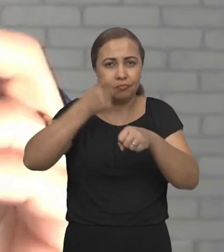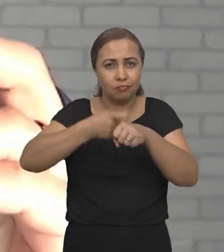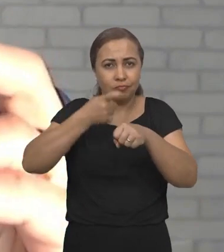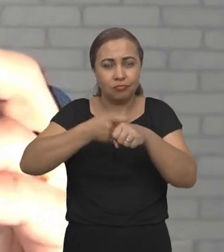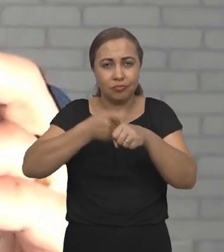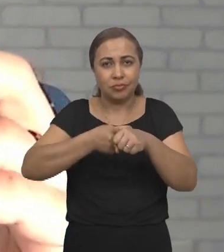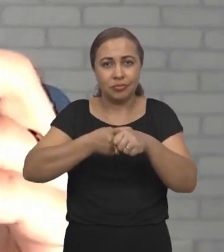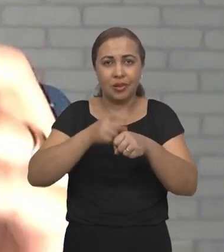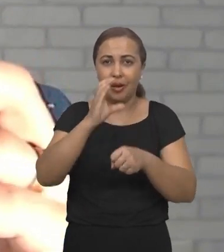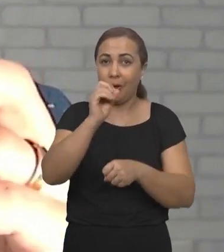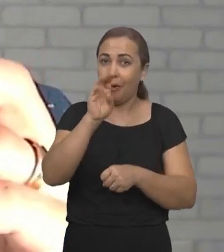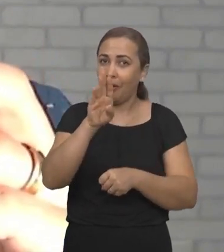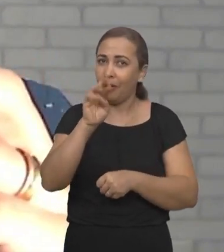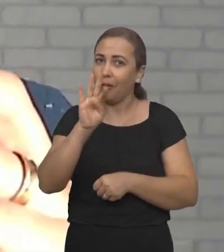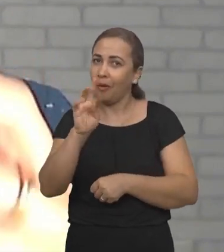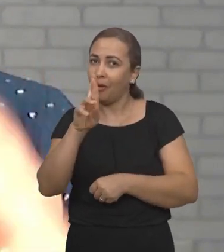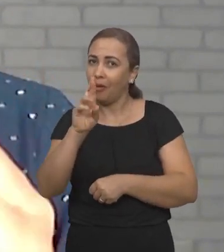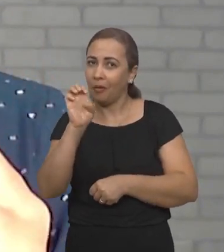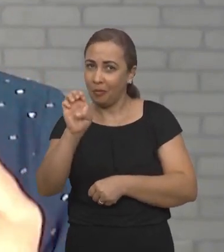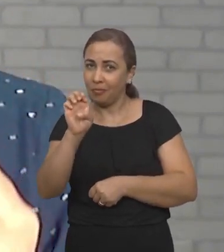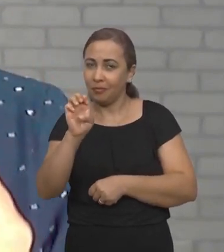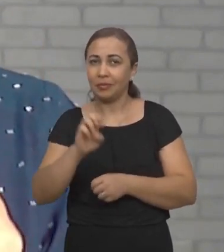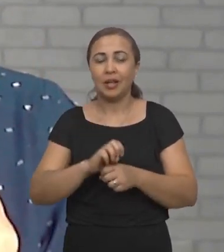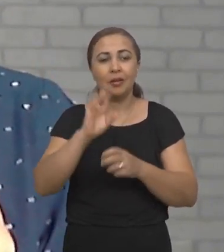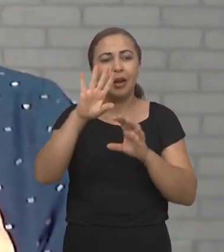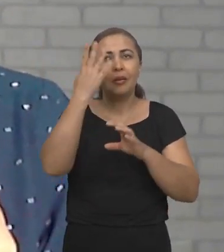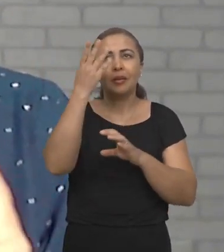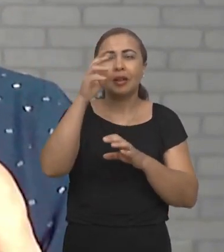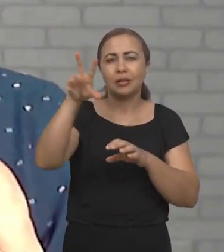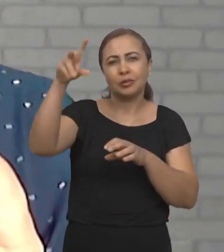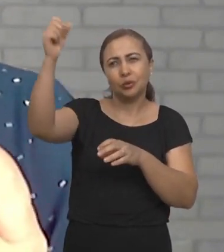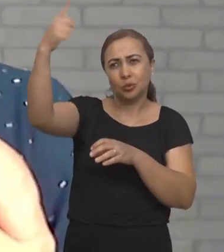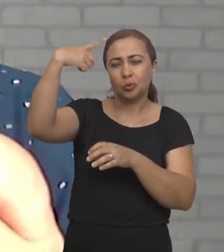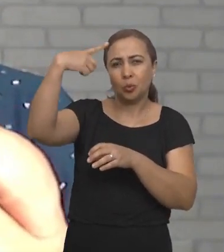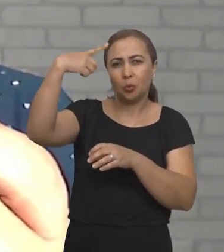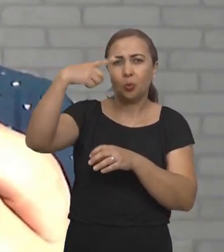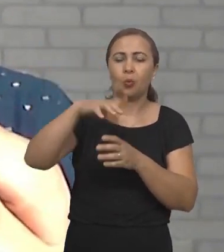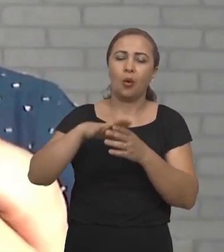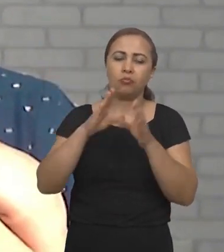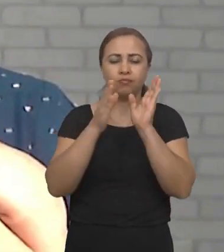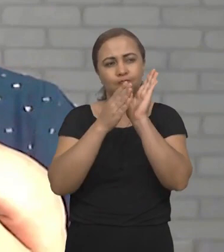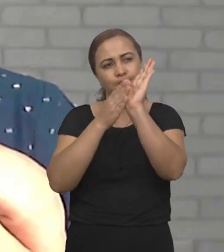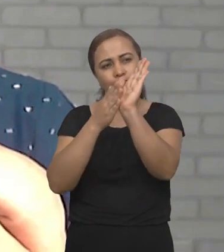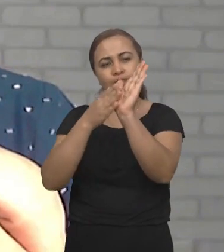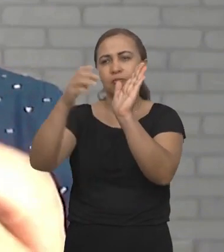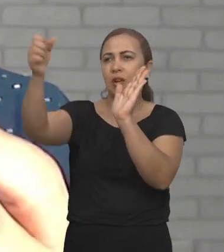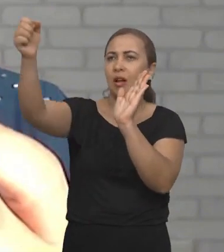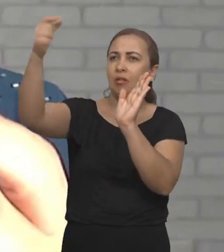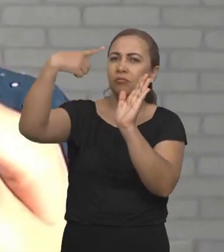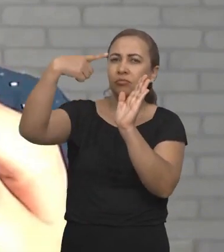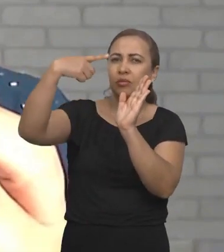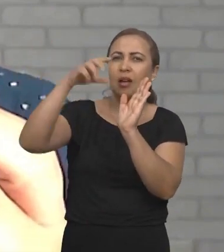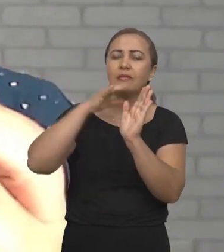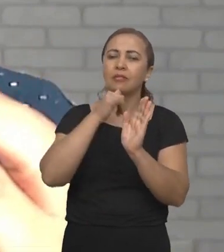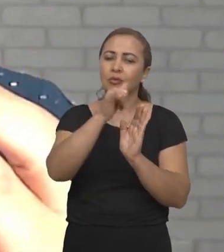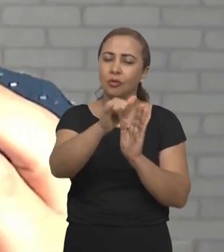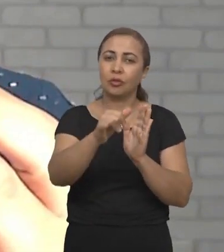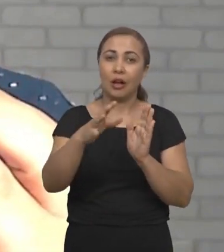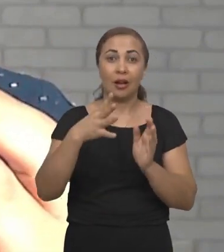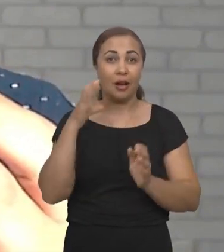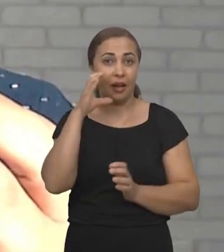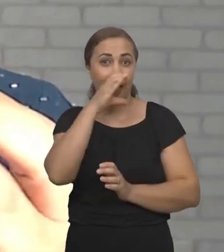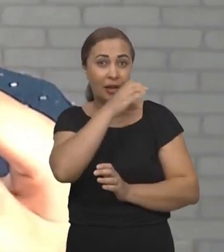que acontece se a gente expõe esse bloco metálico ao sol? A energia bate nesse bloco